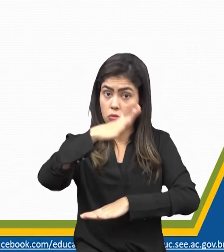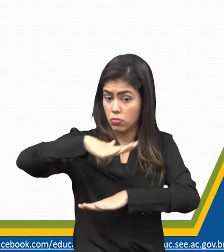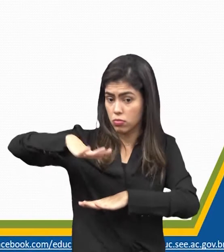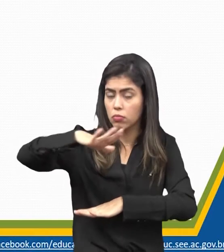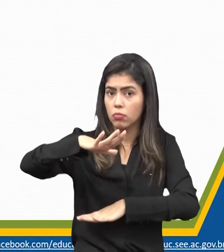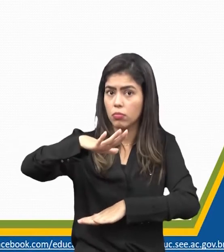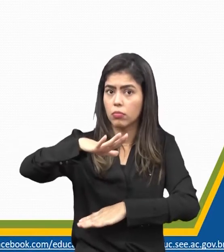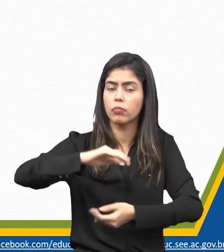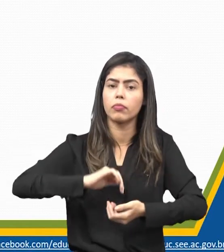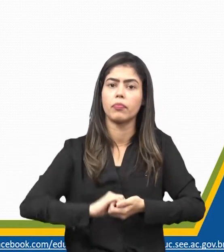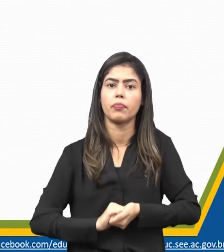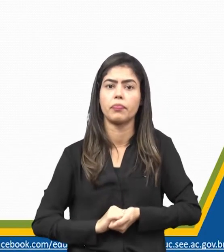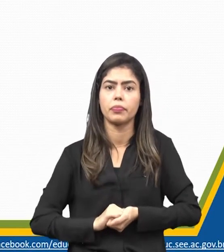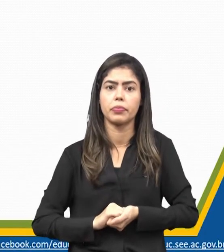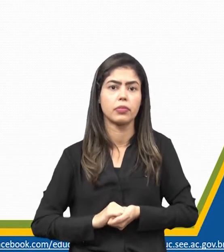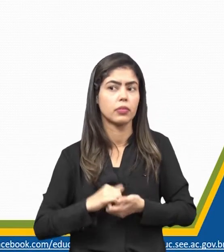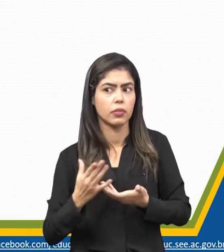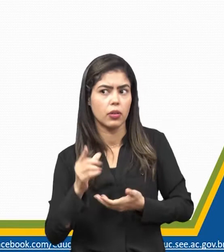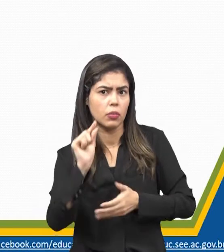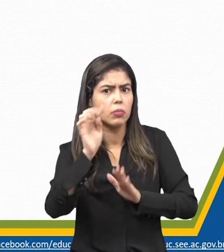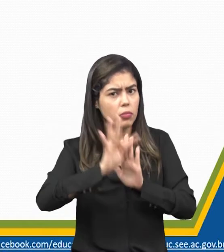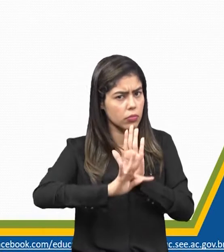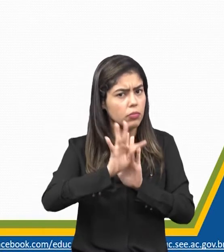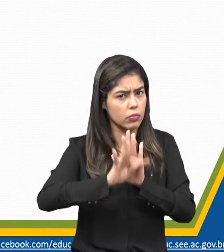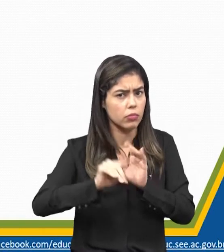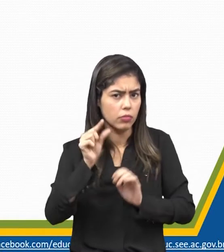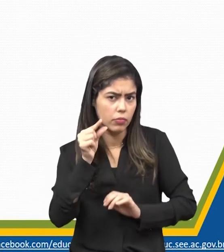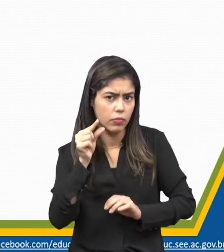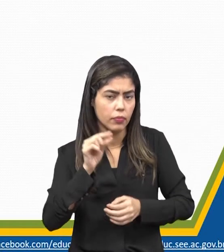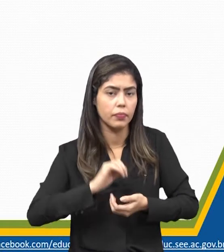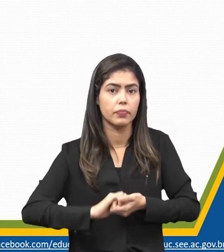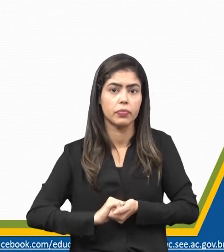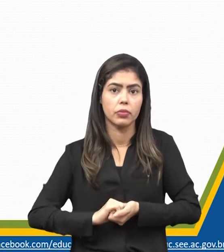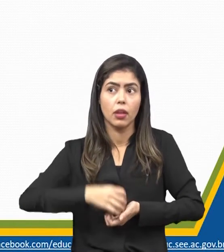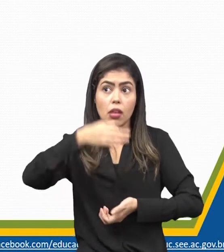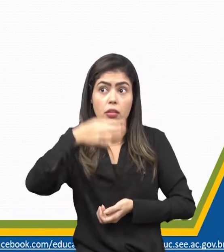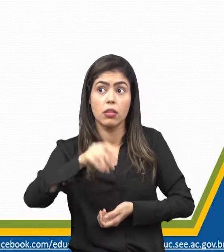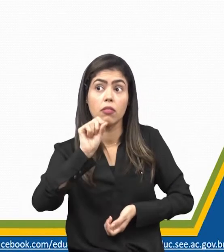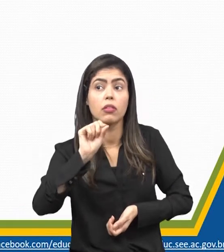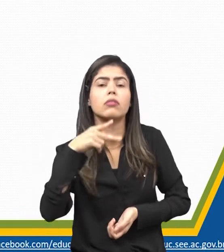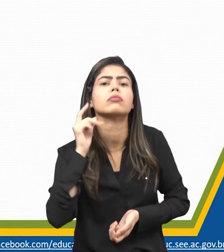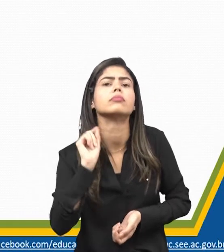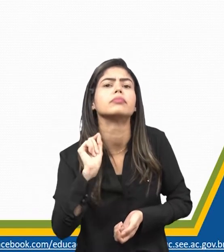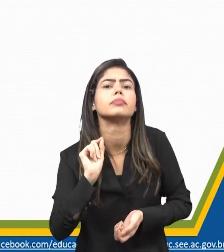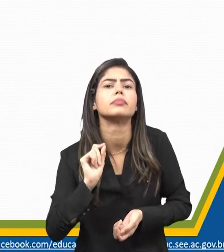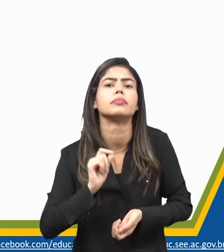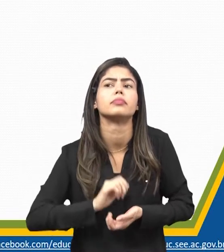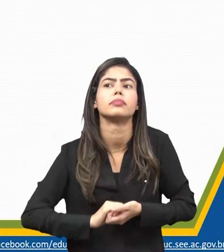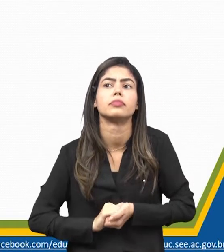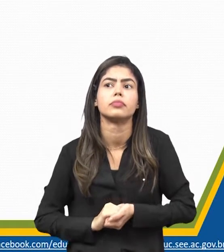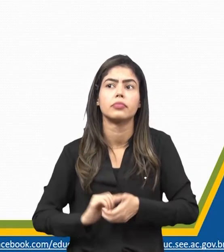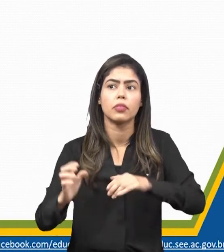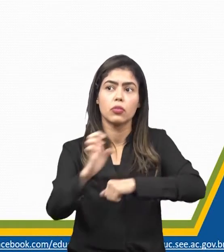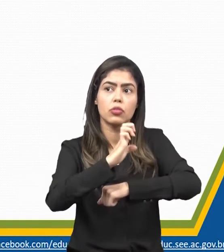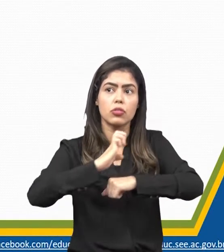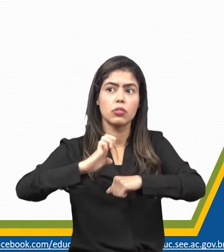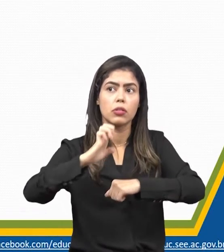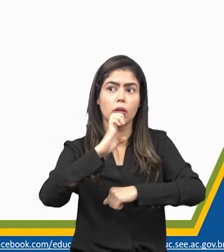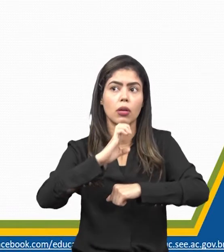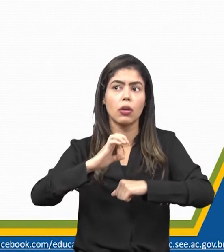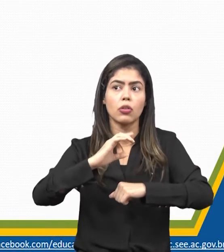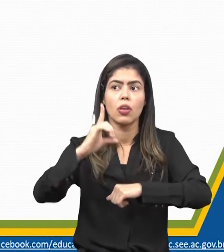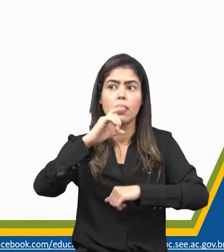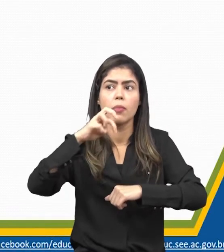sociedade. É um pequeno texto. É correto afirmar que o Estado